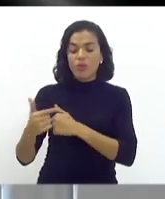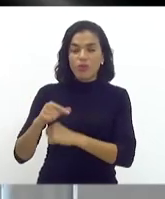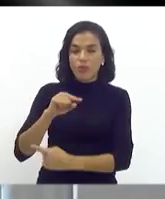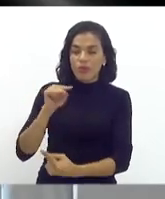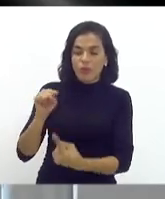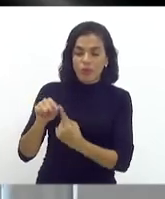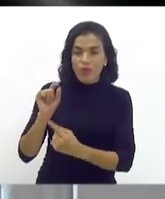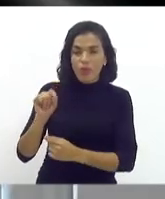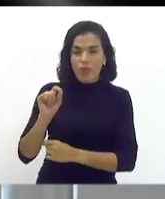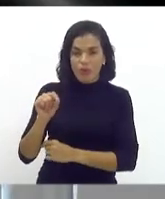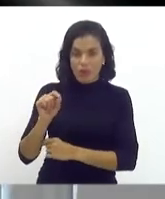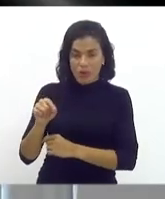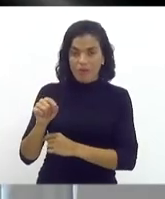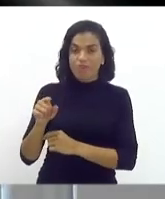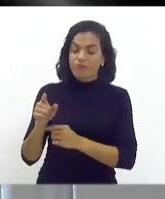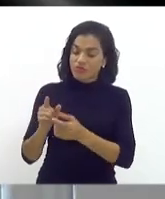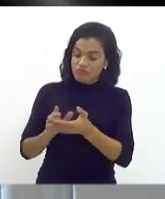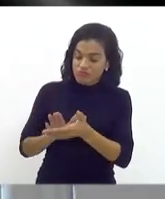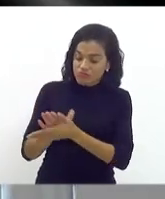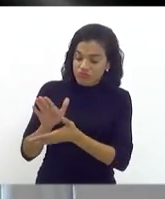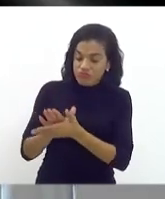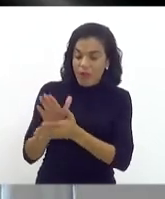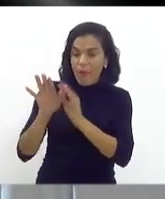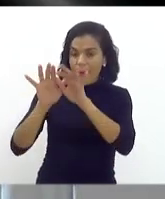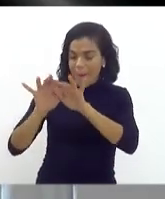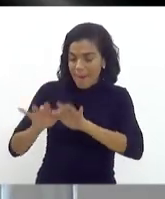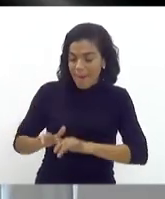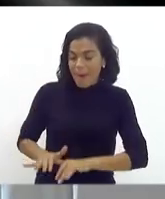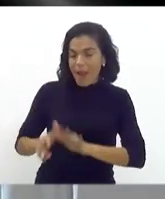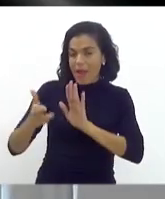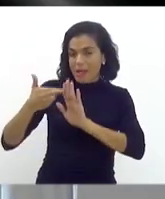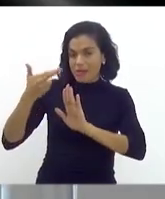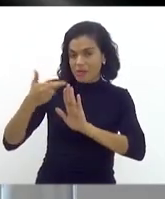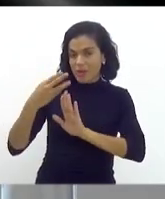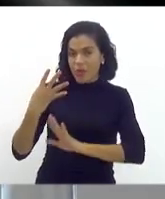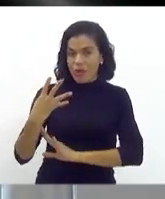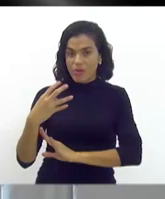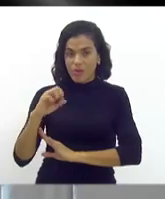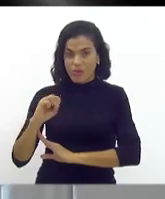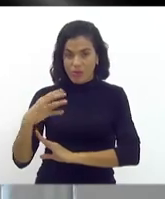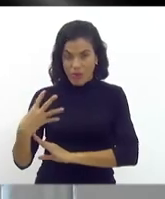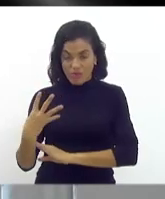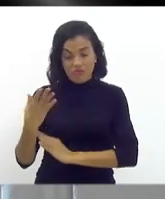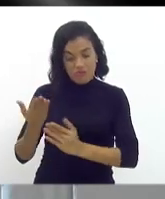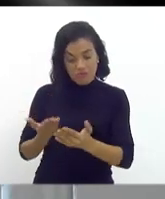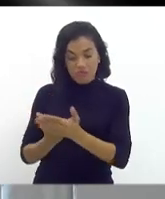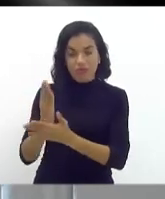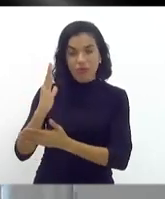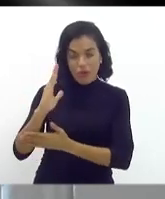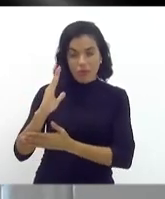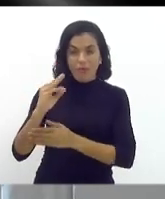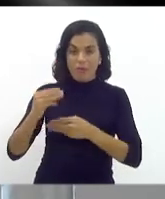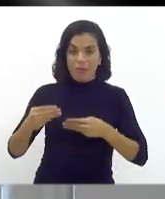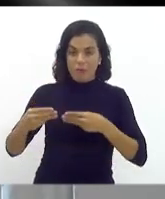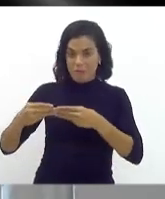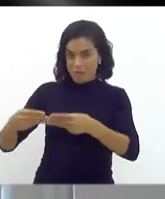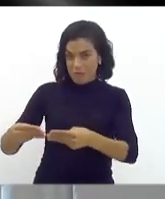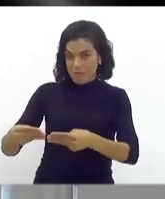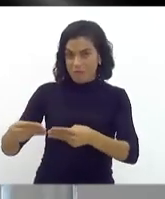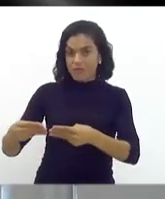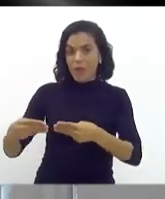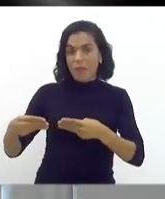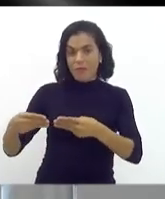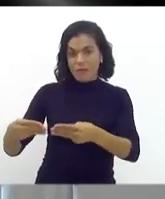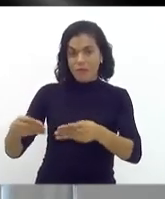produzir a resolução 484 que foi aprovada pela pela ministra né a